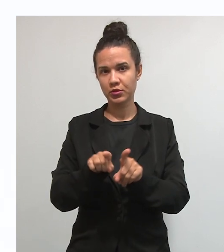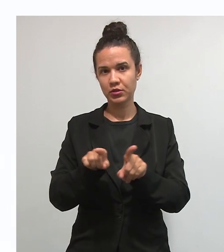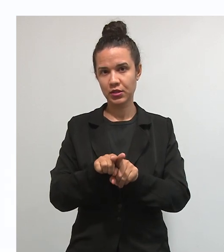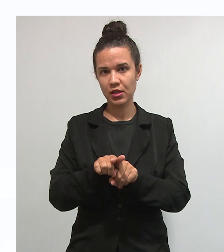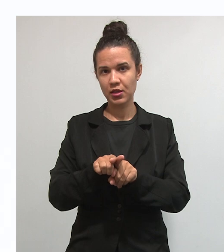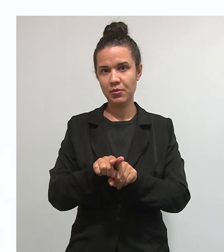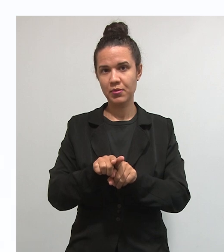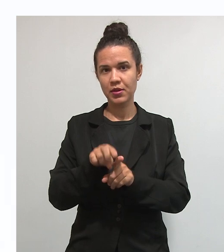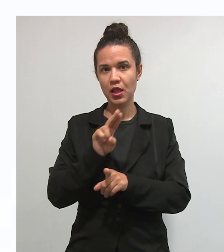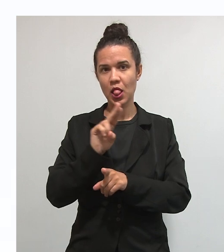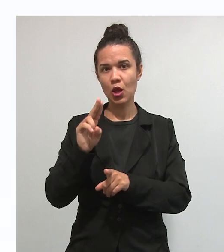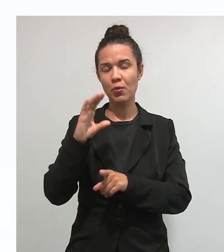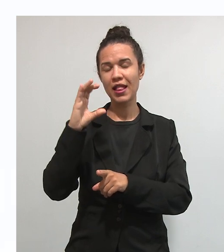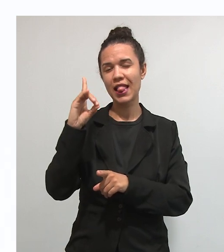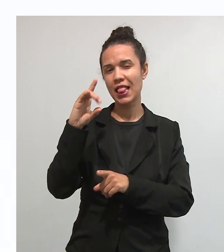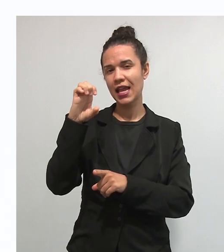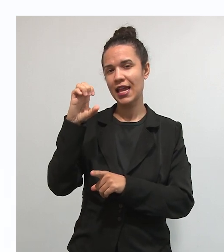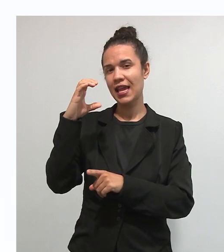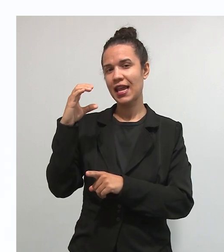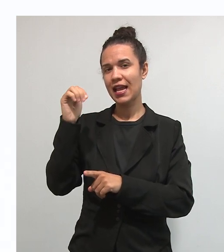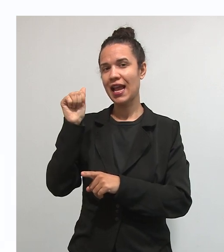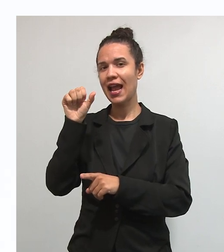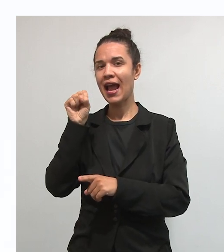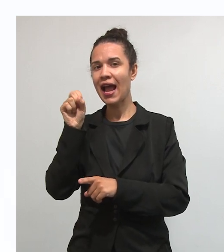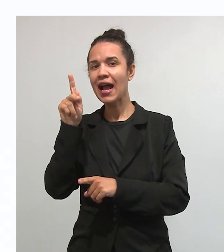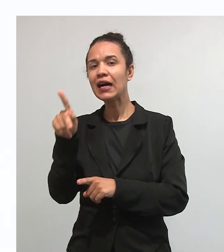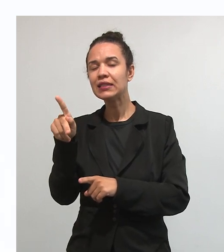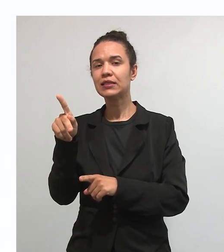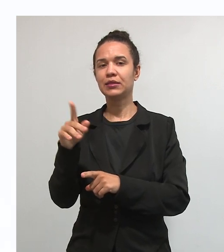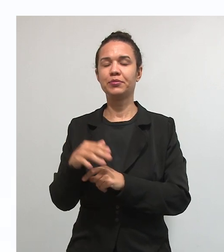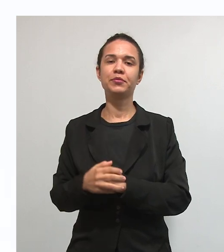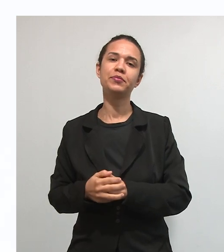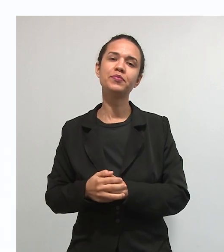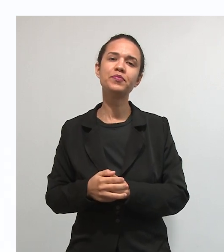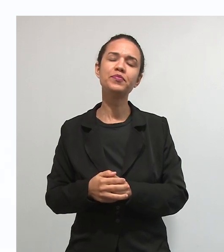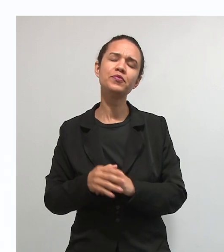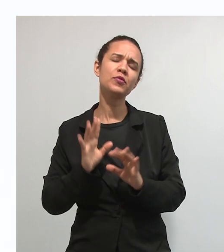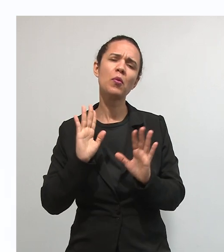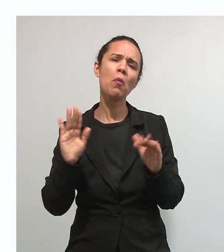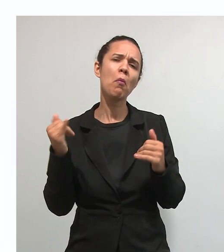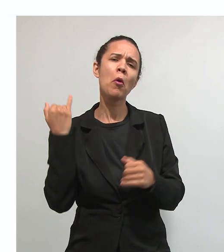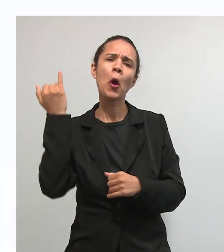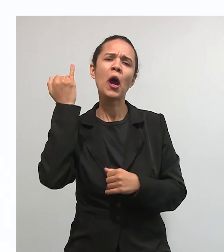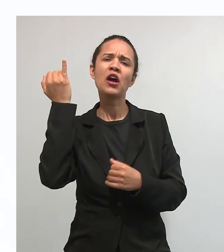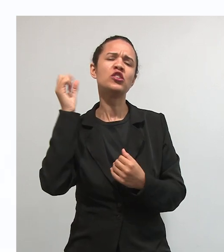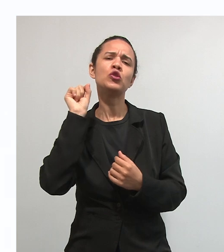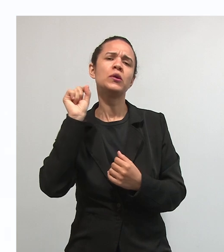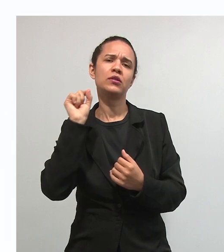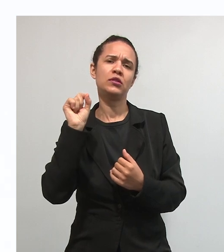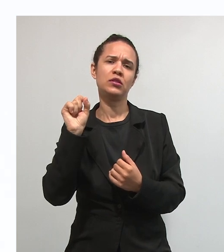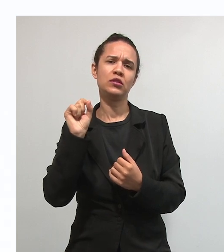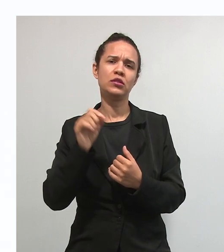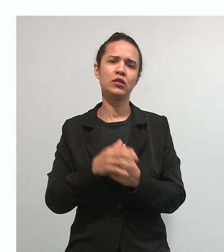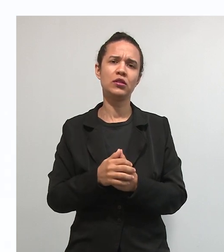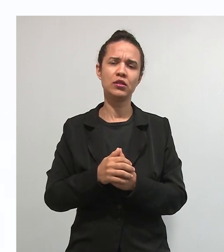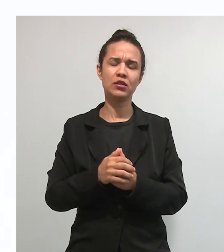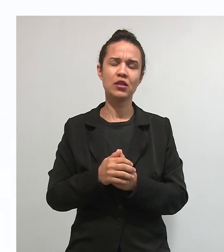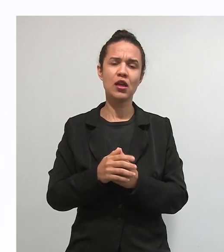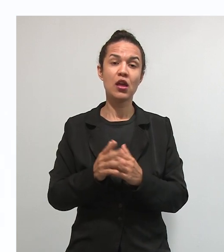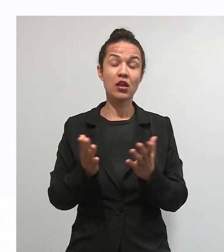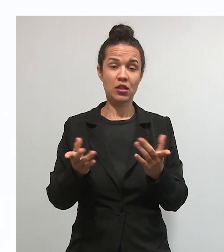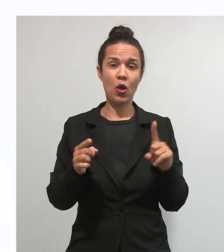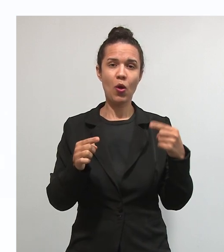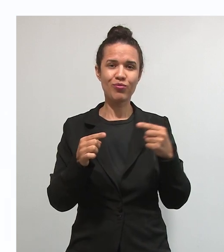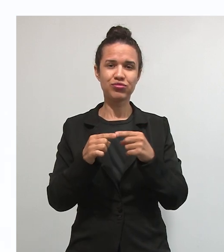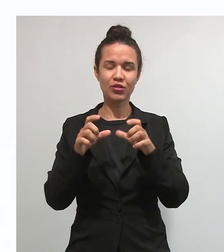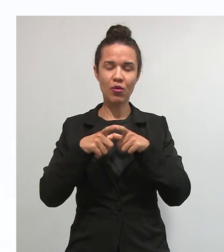de DECASP. Qual seria a importância? Essas demonstrações também são conhecidas, né, como demonstrações de propósitos gerais,